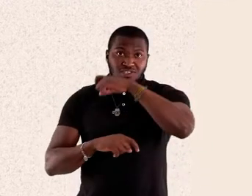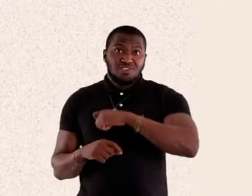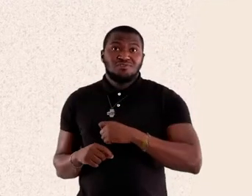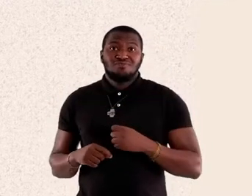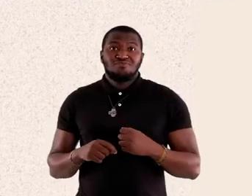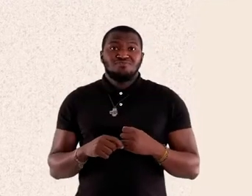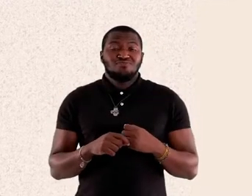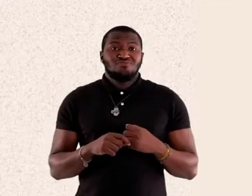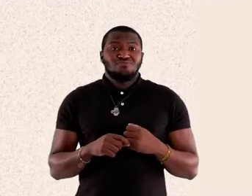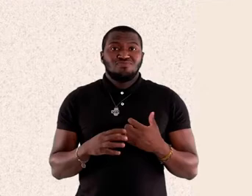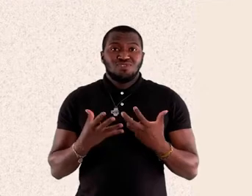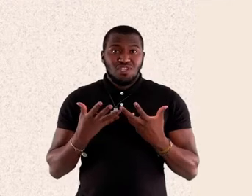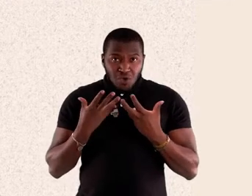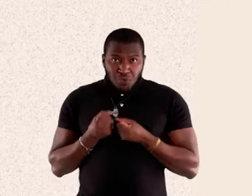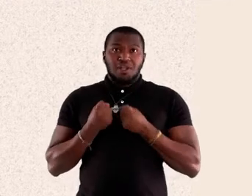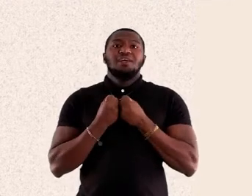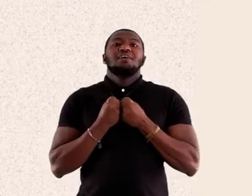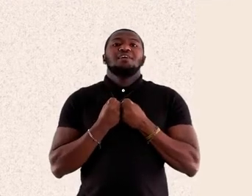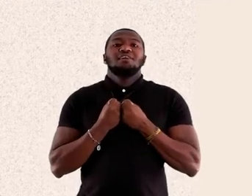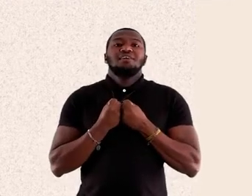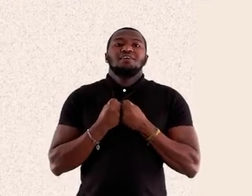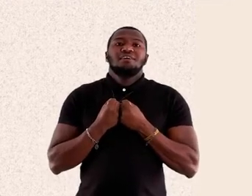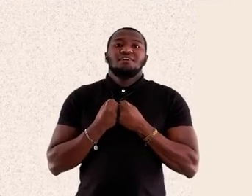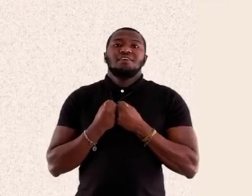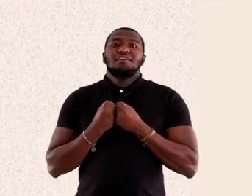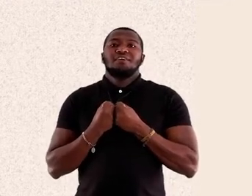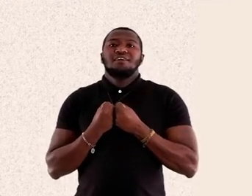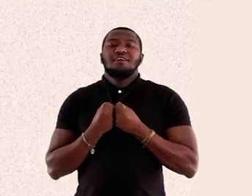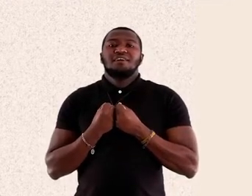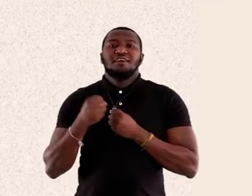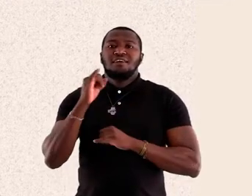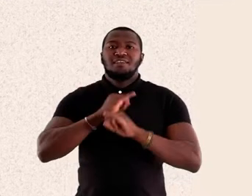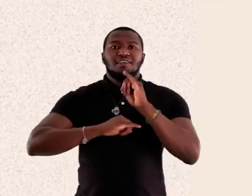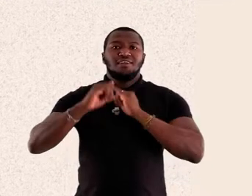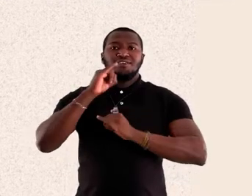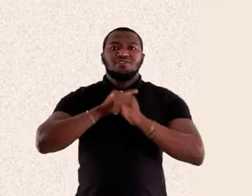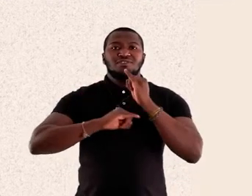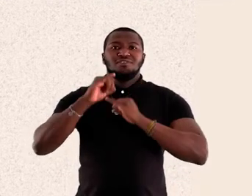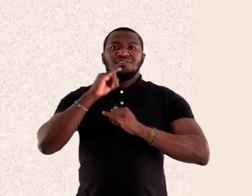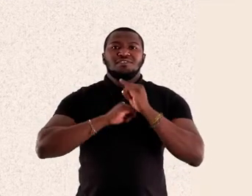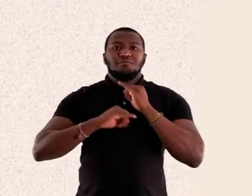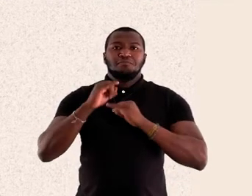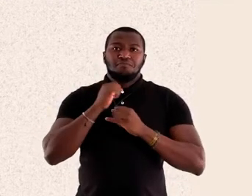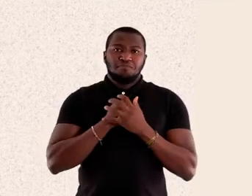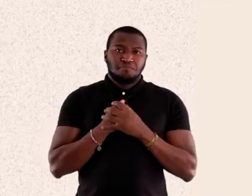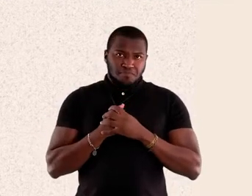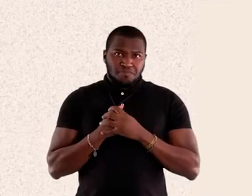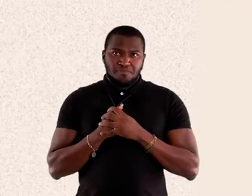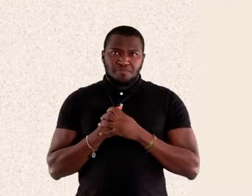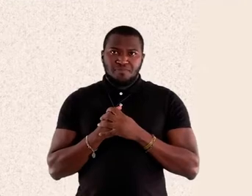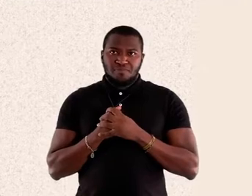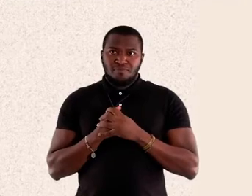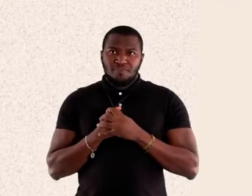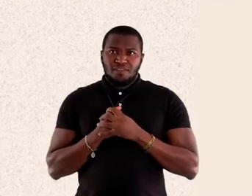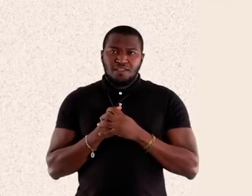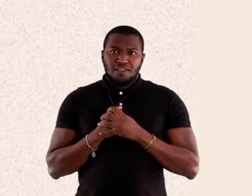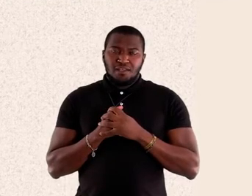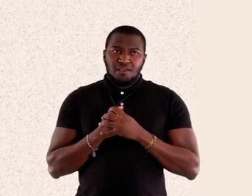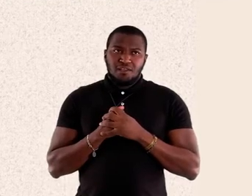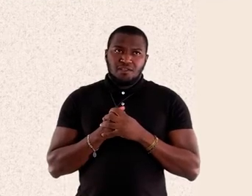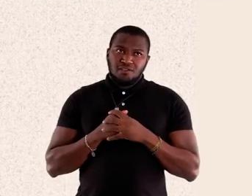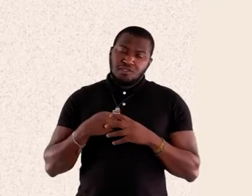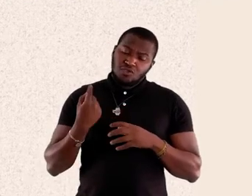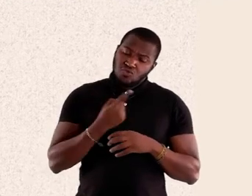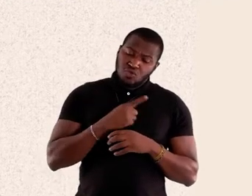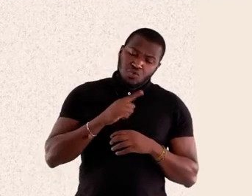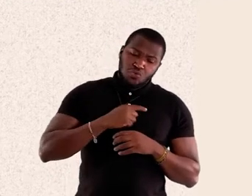é algo que que deve ser vencido também né ele realmente dificuldade apropriação das Ferramentas tecnológicas aí às vezes não